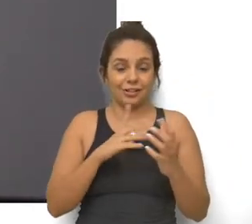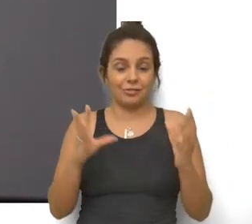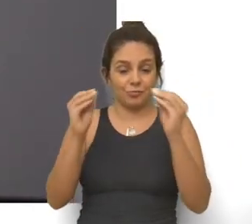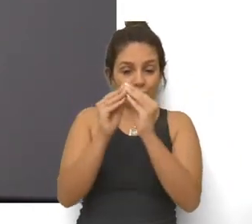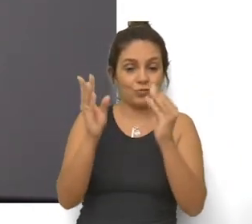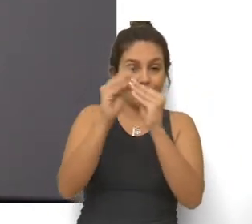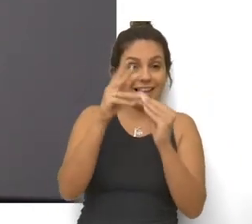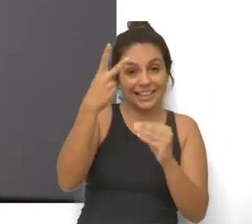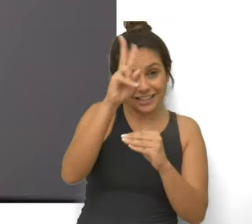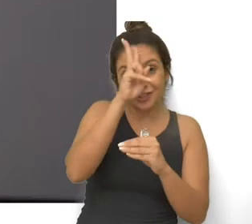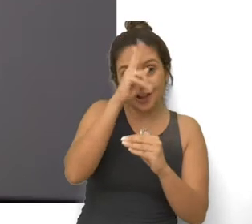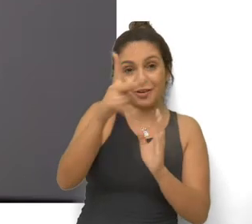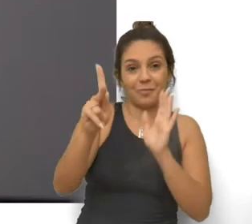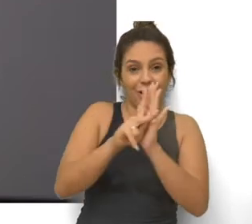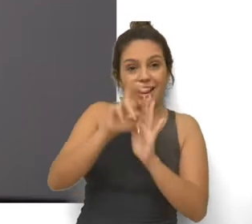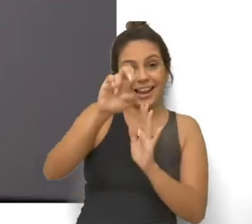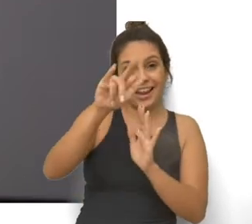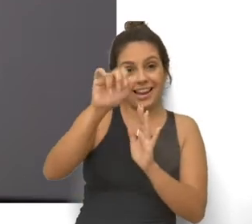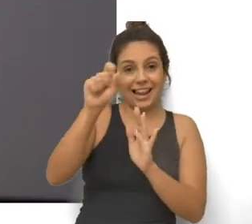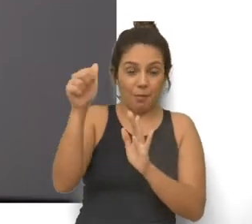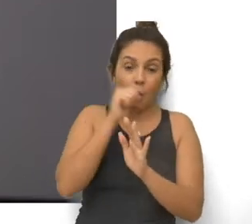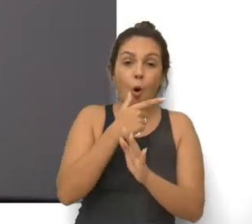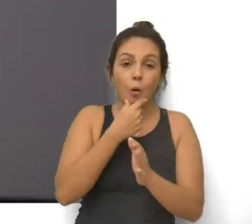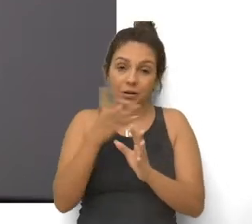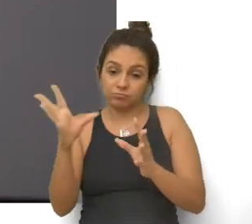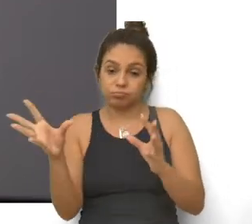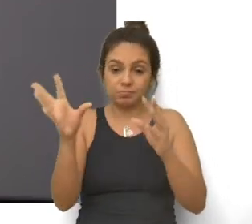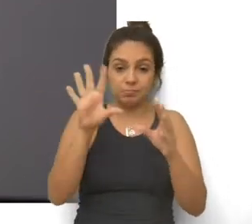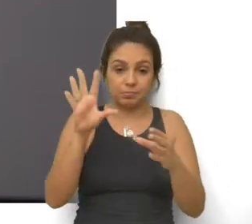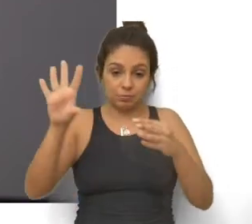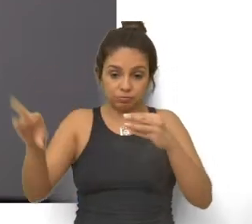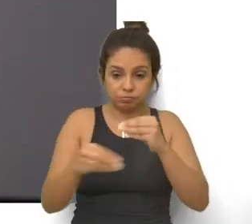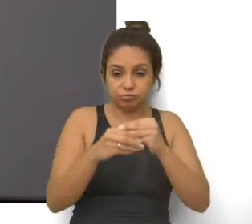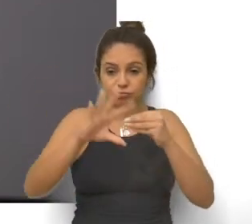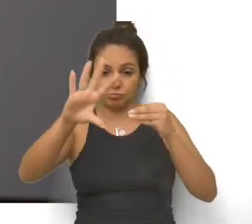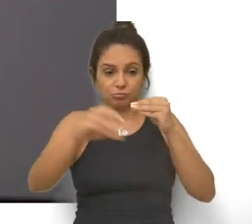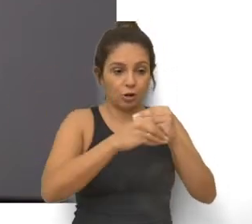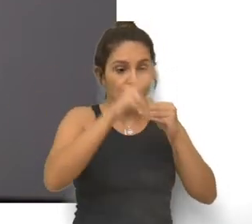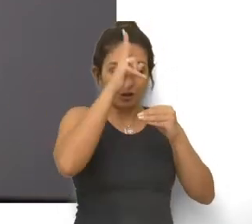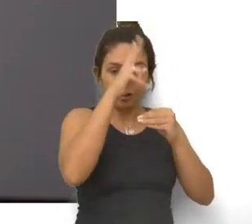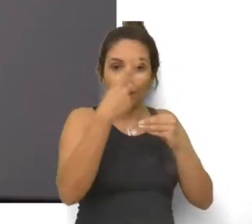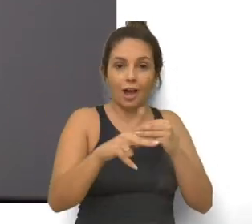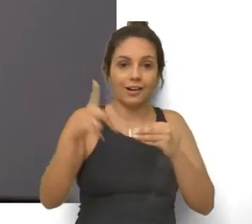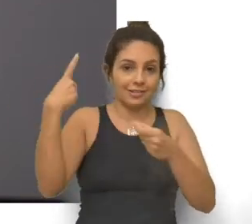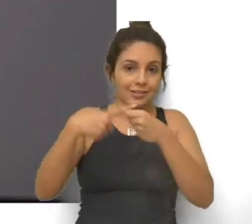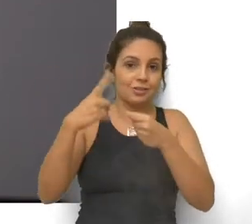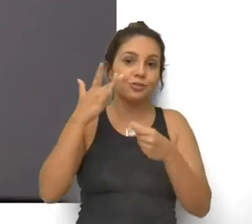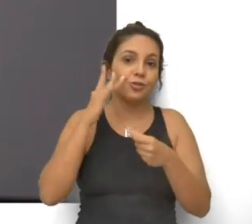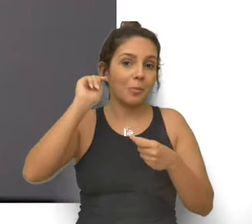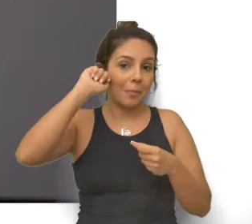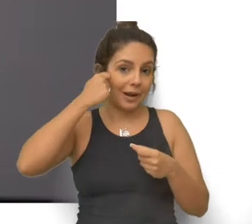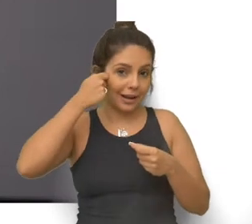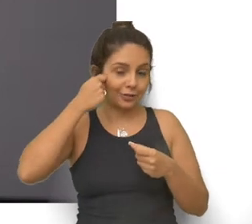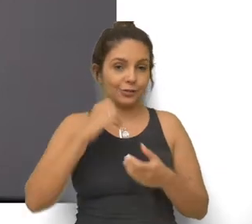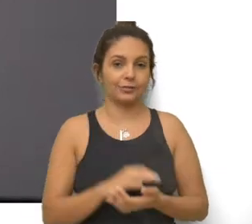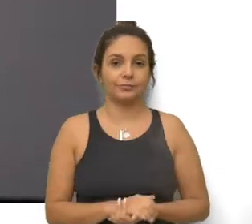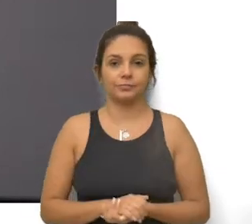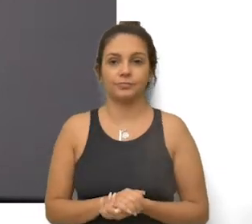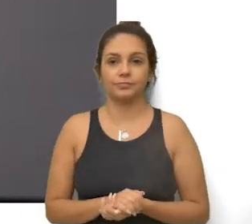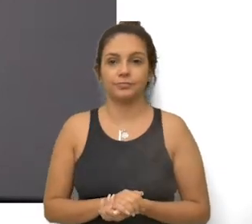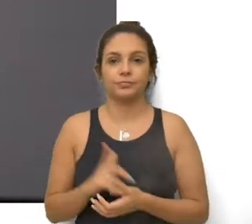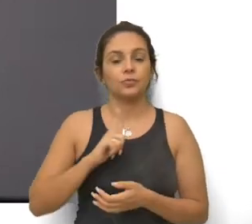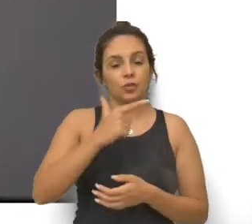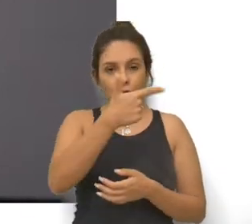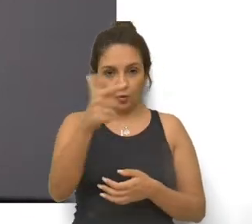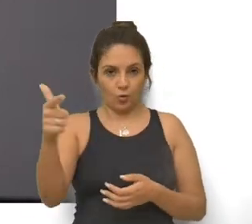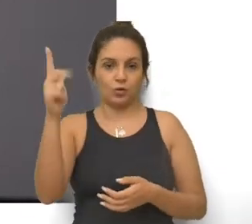colecionou, né? Dela e, sobretudo, em Ouro Preto, né? Então, entre